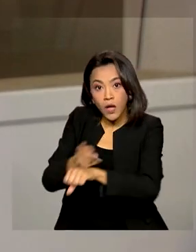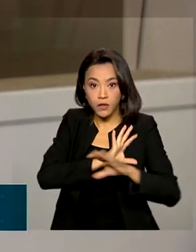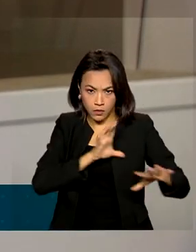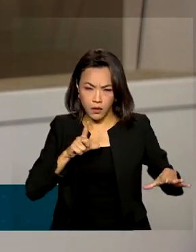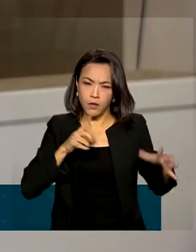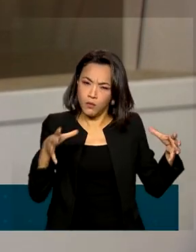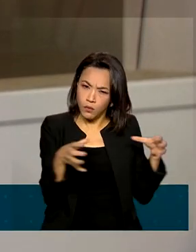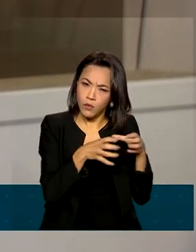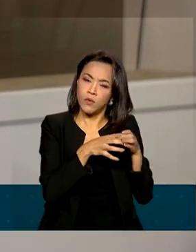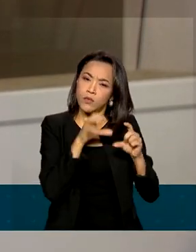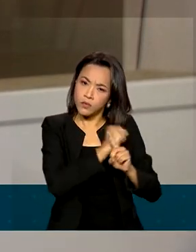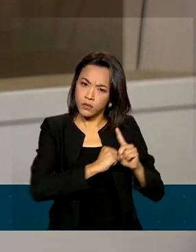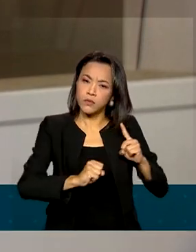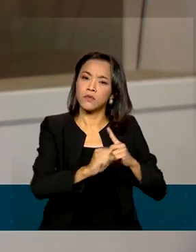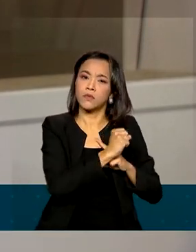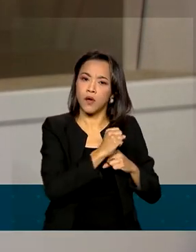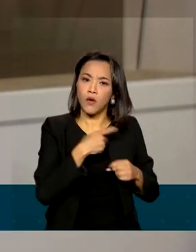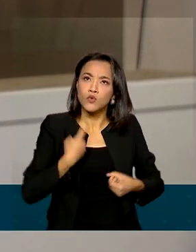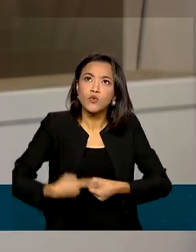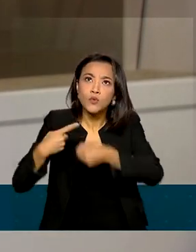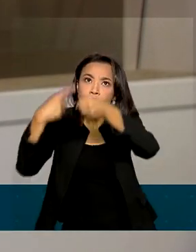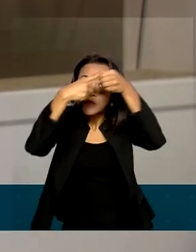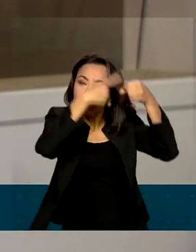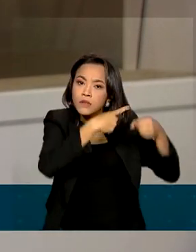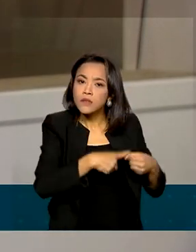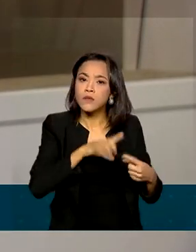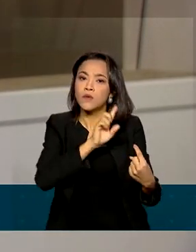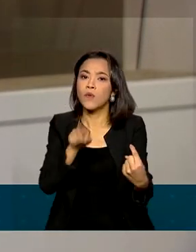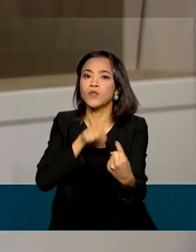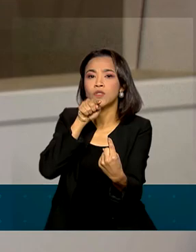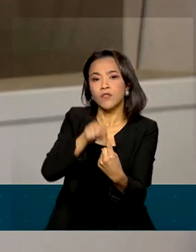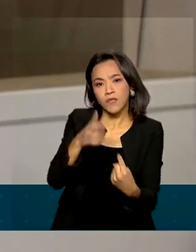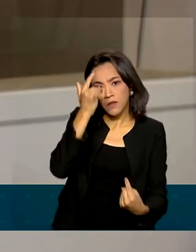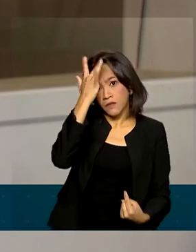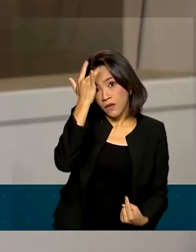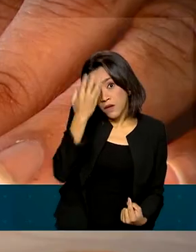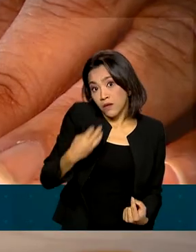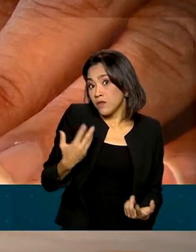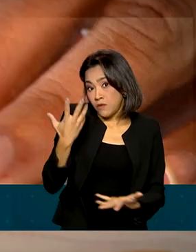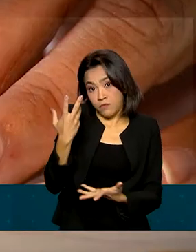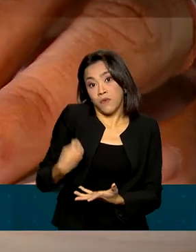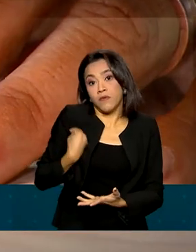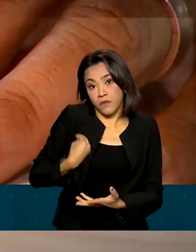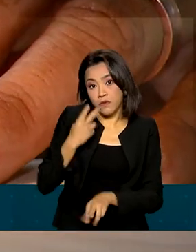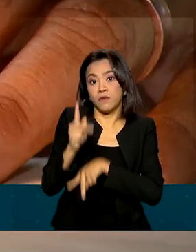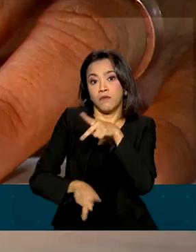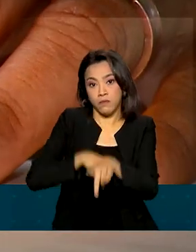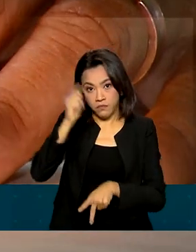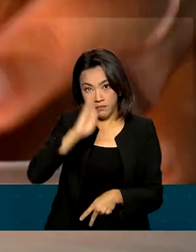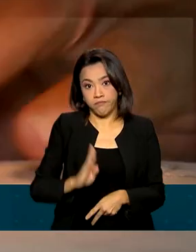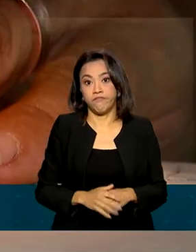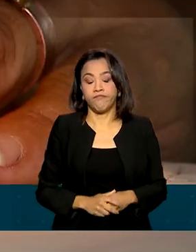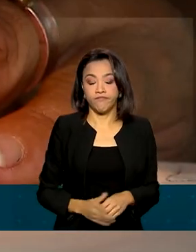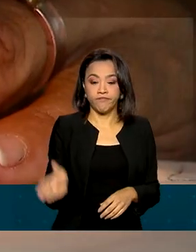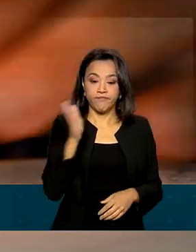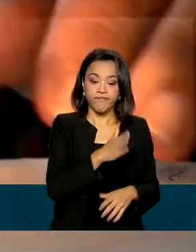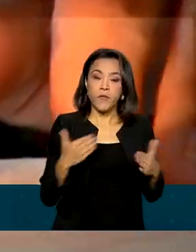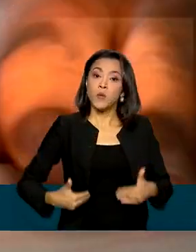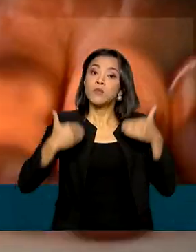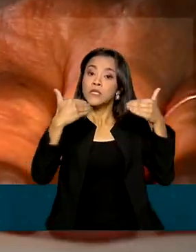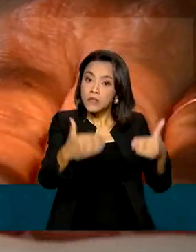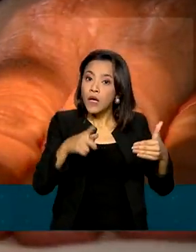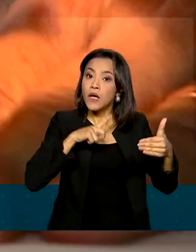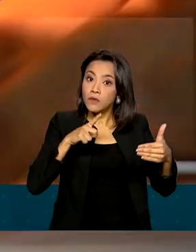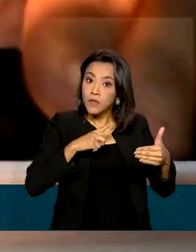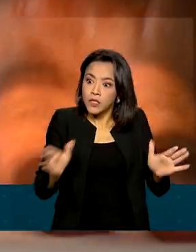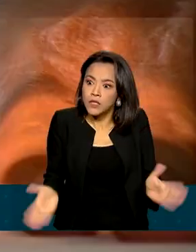equipes de assistente social dos Municípios com o objetivo sempre facilitar a vida do povo brasileiro o ministério também tem incentivado